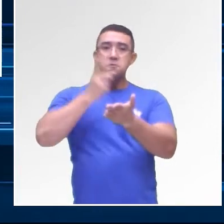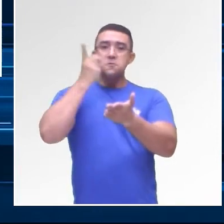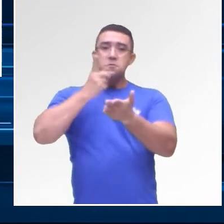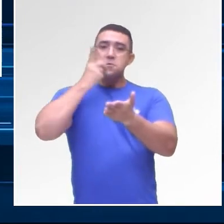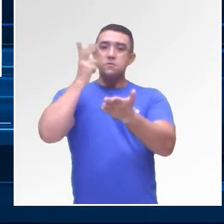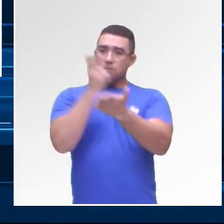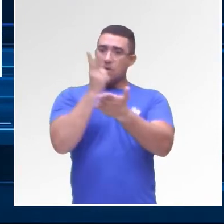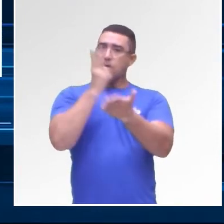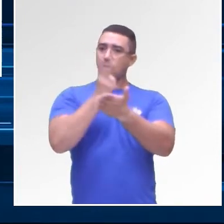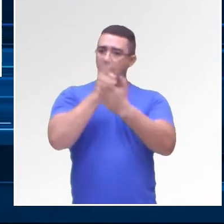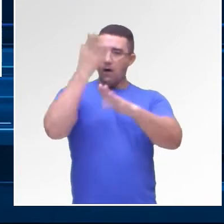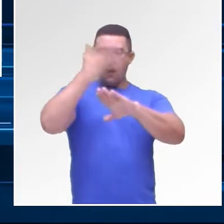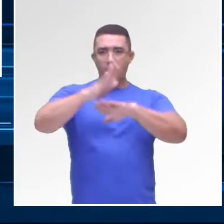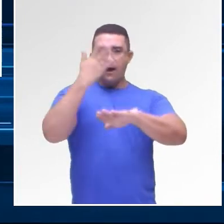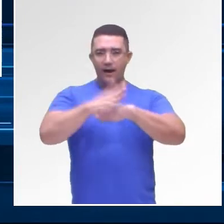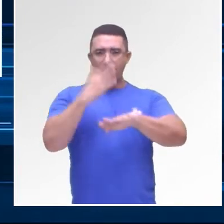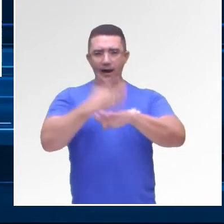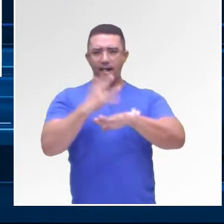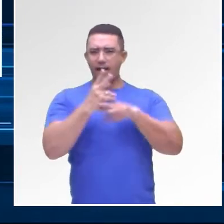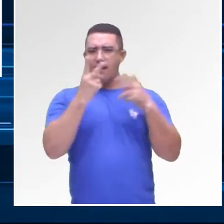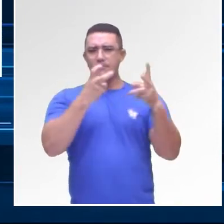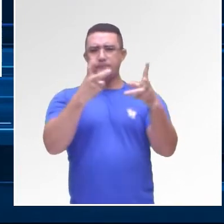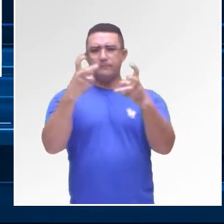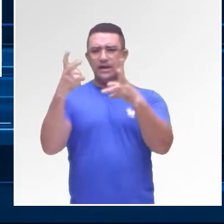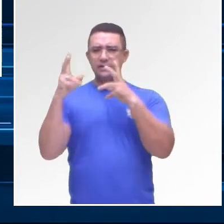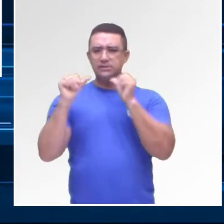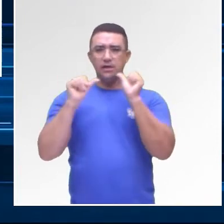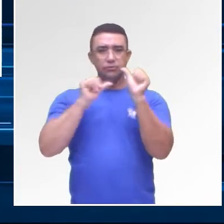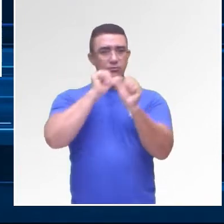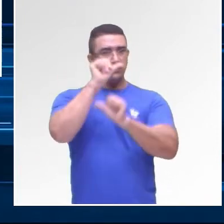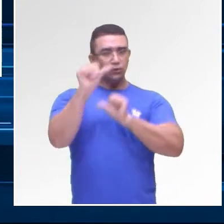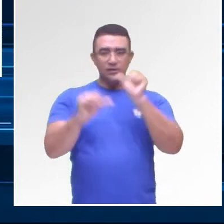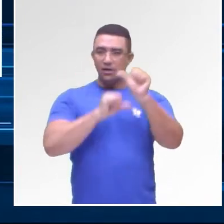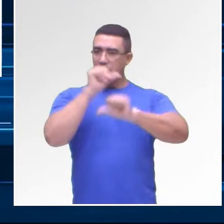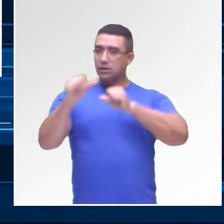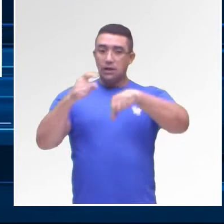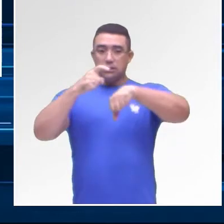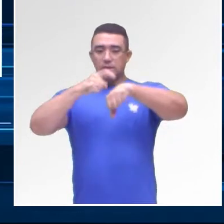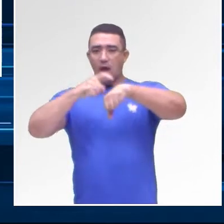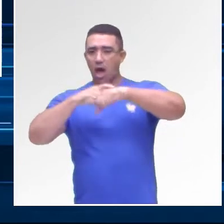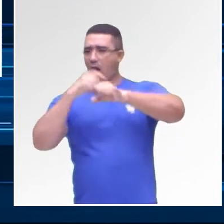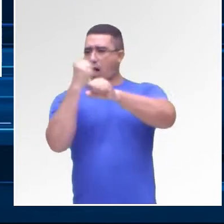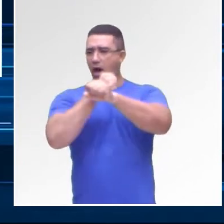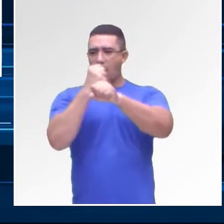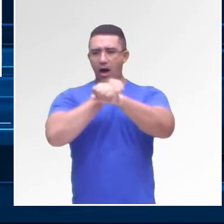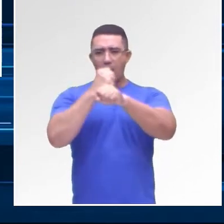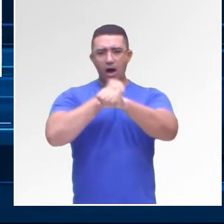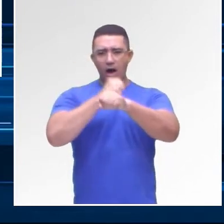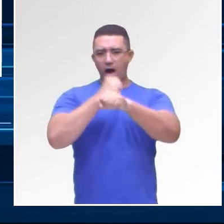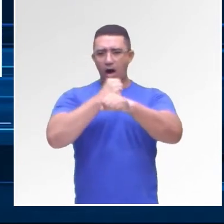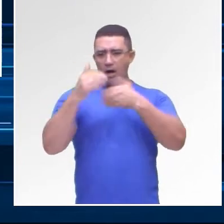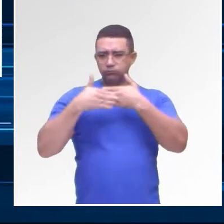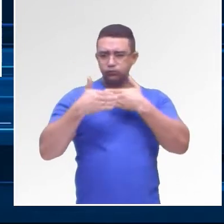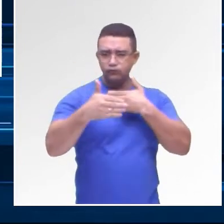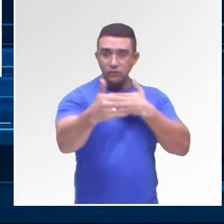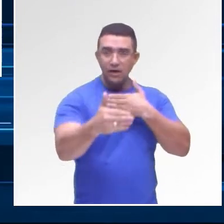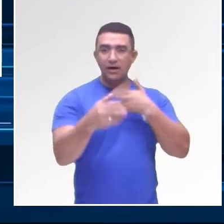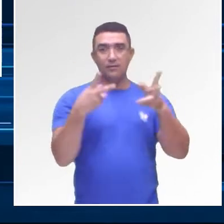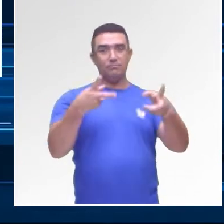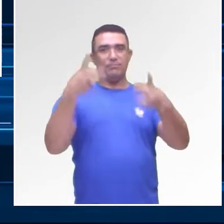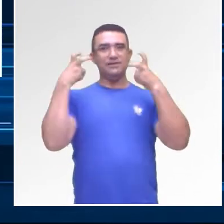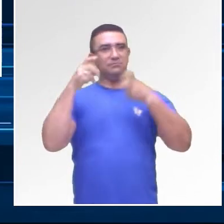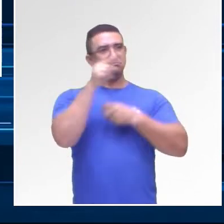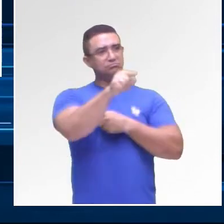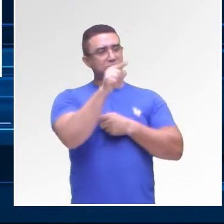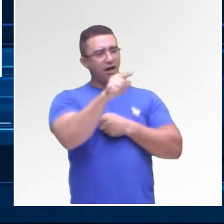conseguir observar essa mudança com o passar do tempo, tá? Mas nós também temos aquelas mudanças